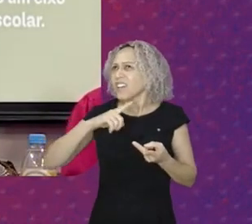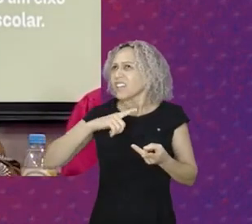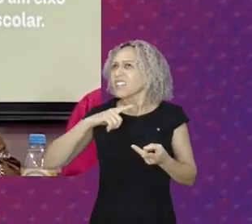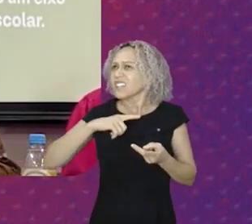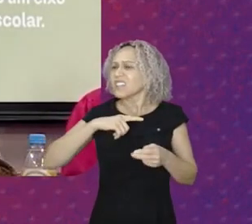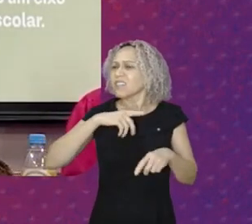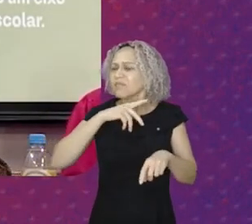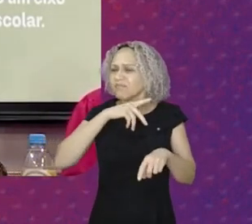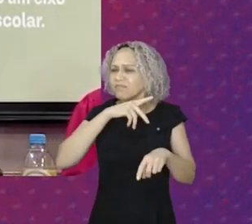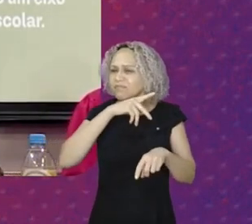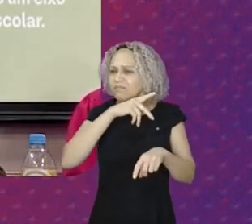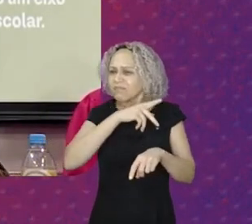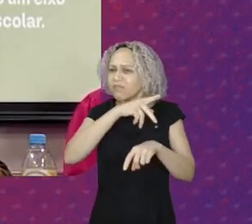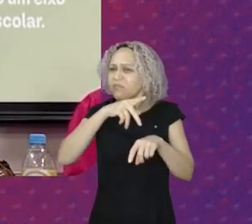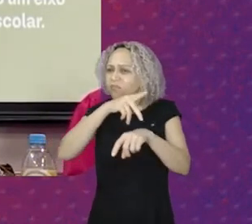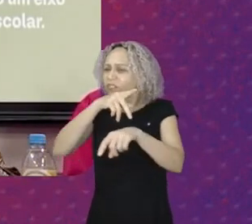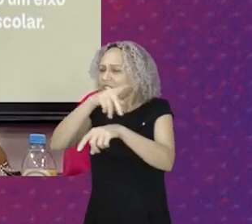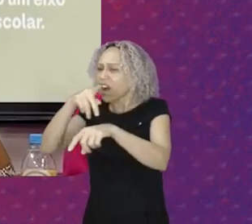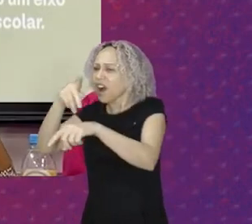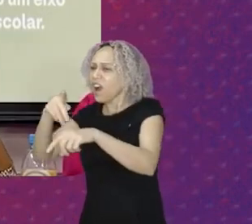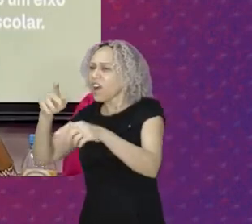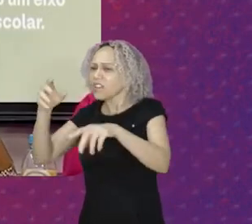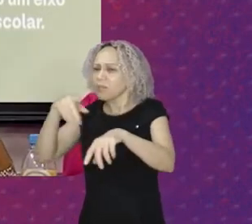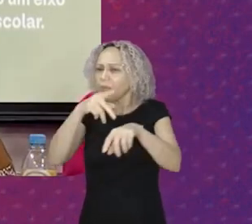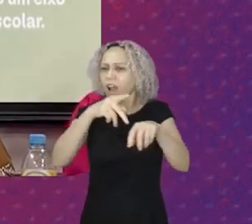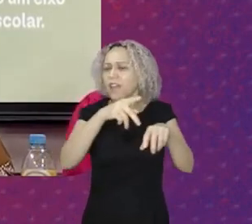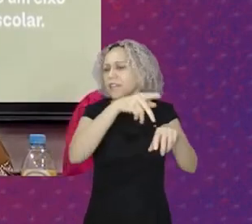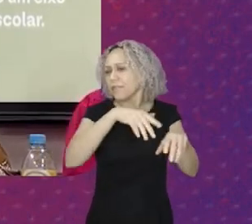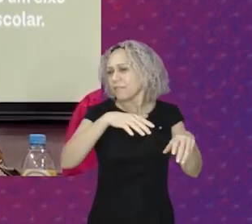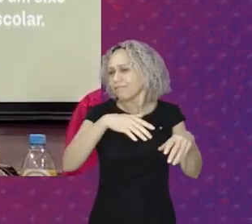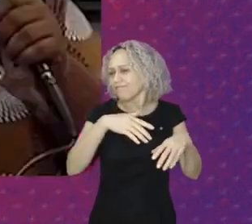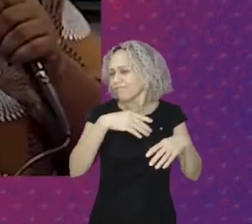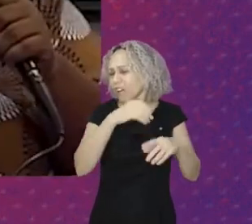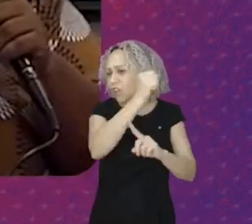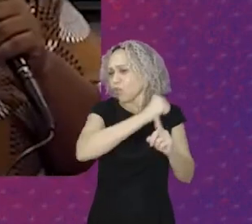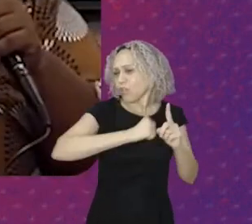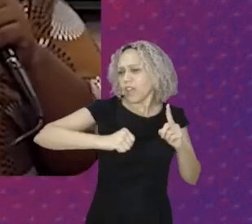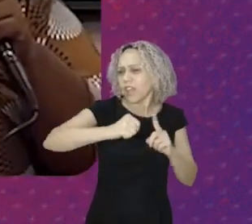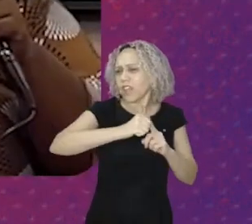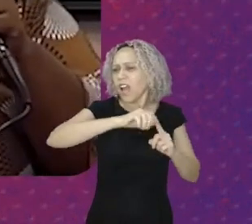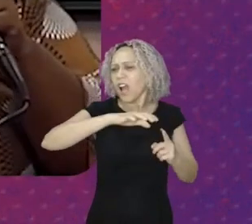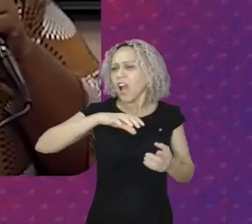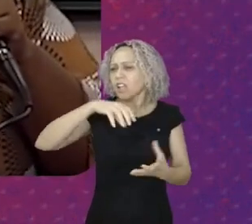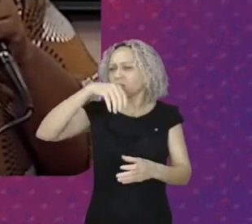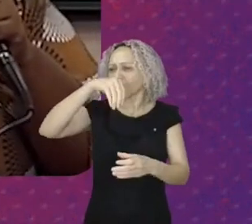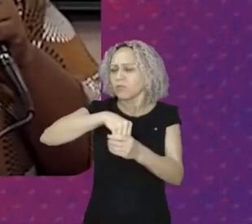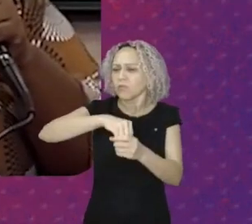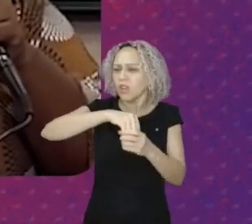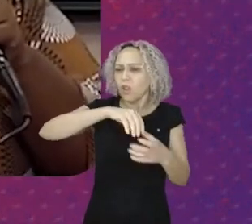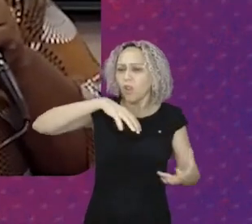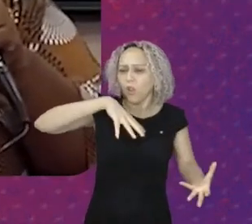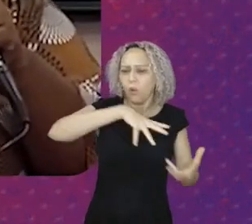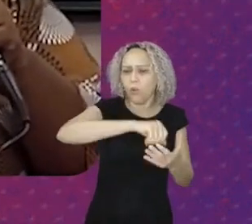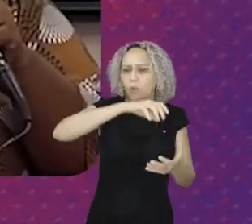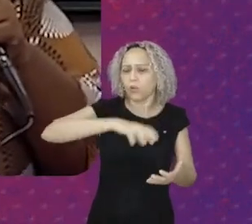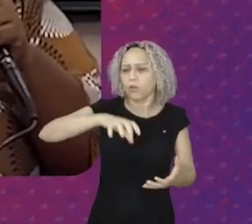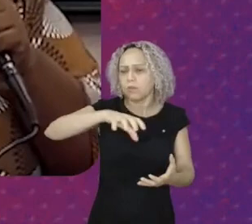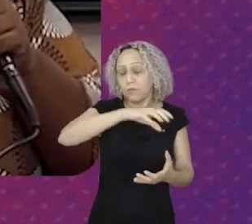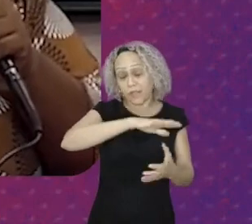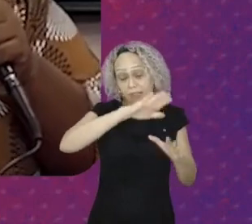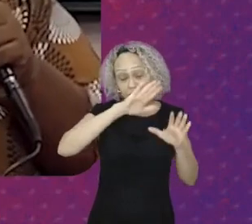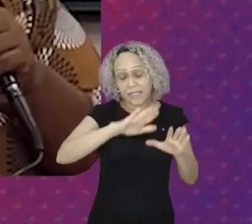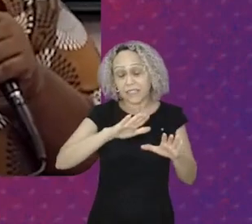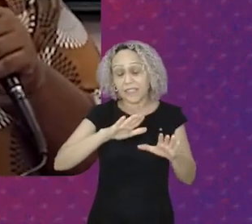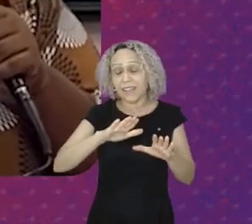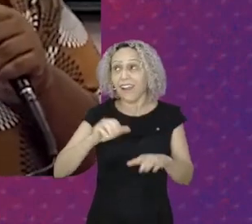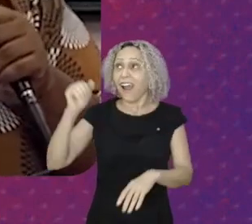negros e indígenas não reivindiquem direitos, né? Então, recolocar o lugar da África. O